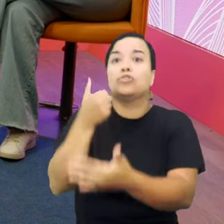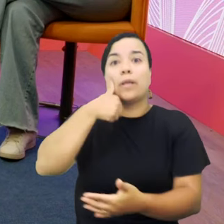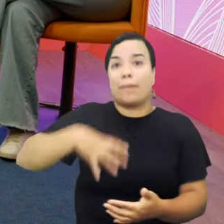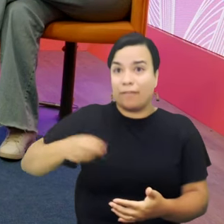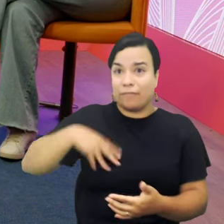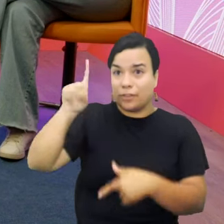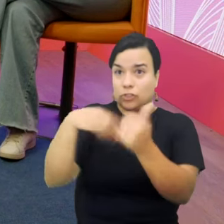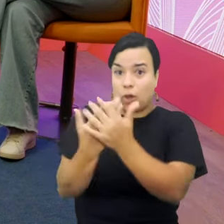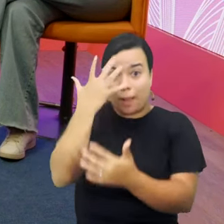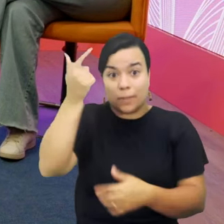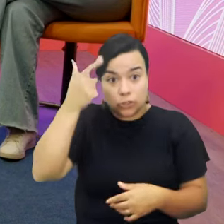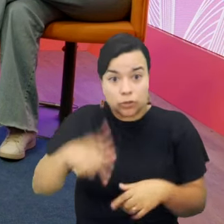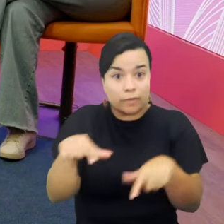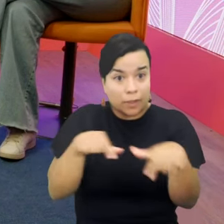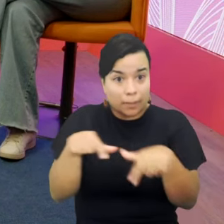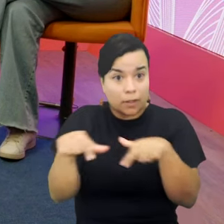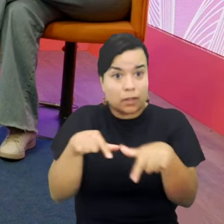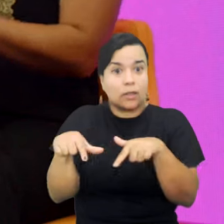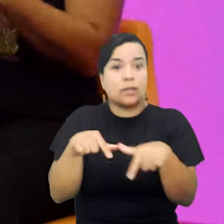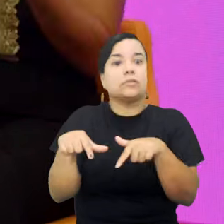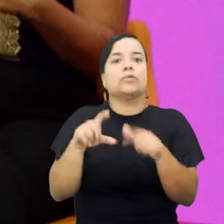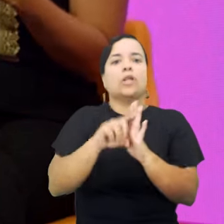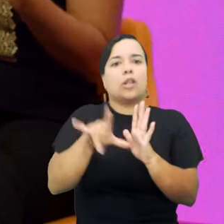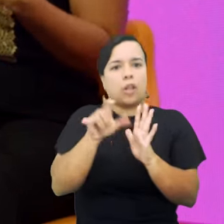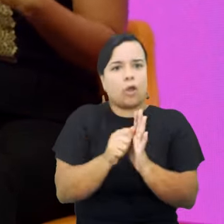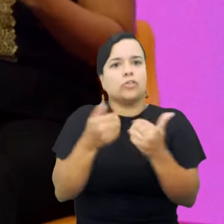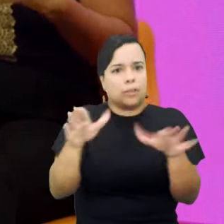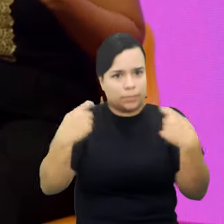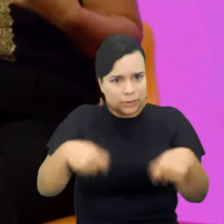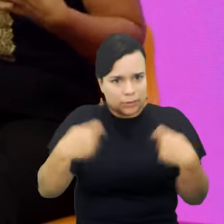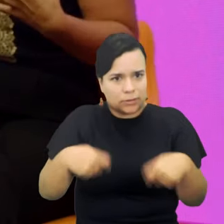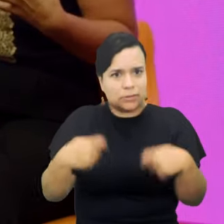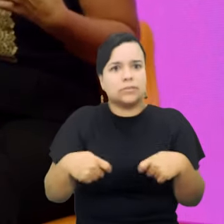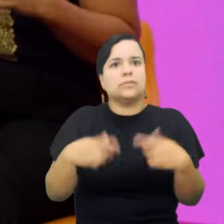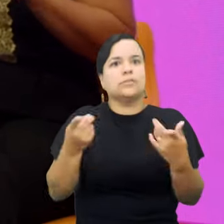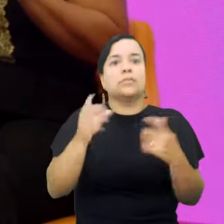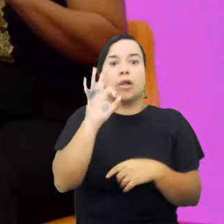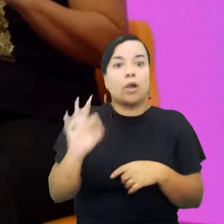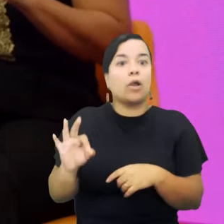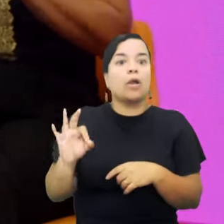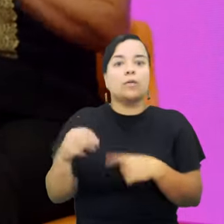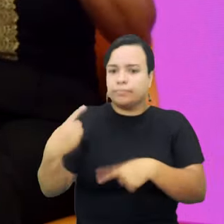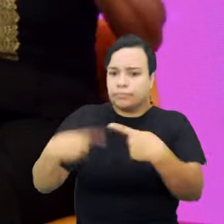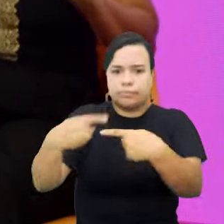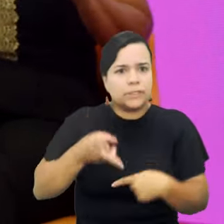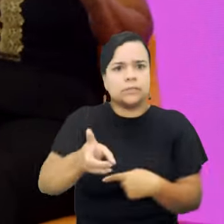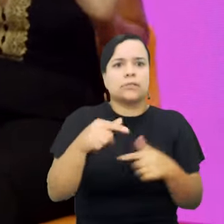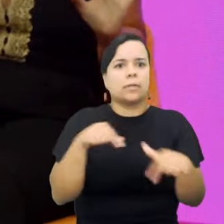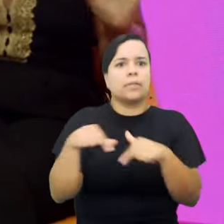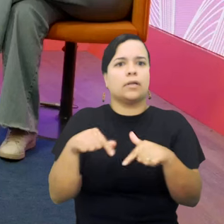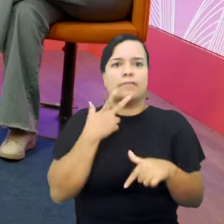tenho de novo que abrir... a loja e a roda precisa continuar girando. Ele falou, você não